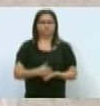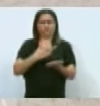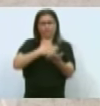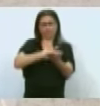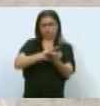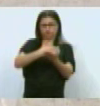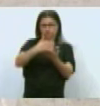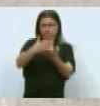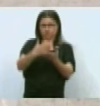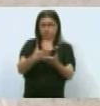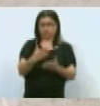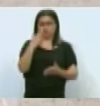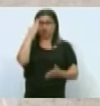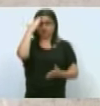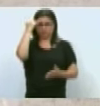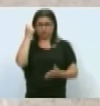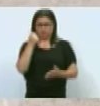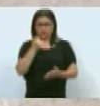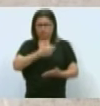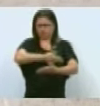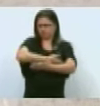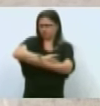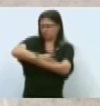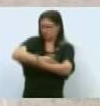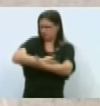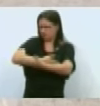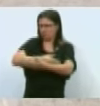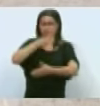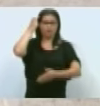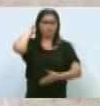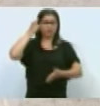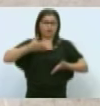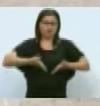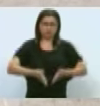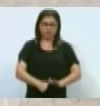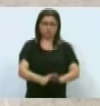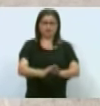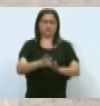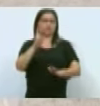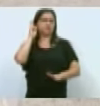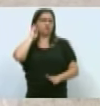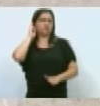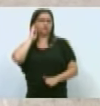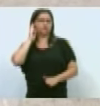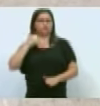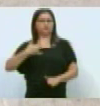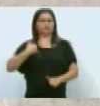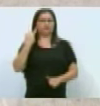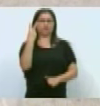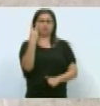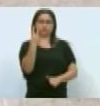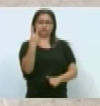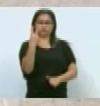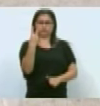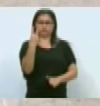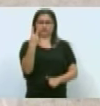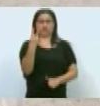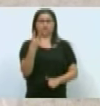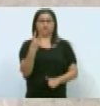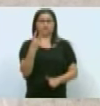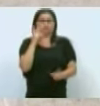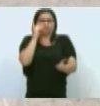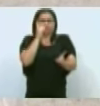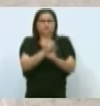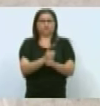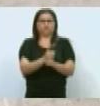quando nós descobrimos, depois de um certo tempo, depois de 2 anos, né, que ela estava conosco, ela era, tinha 2 anos de idade, então